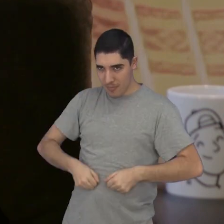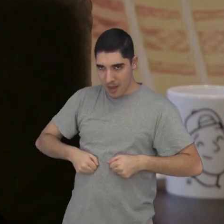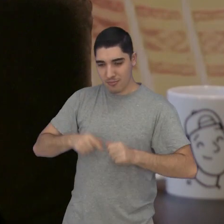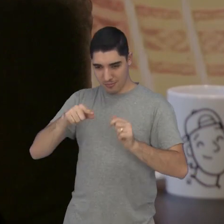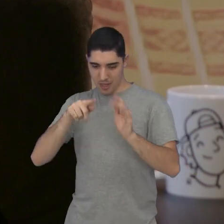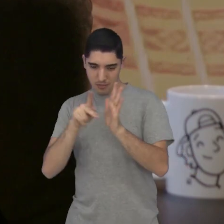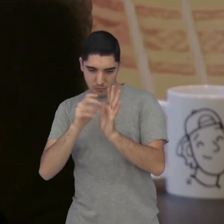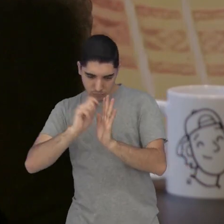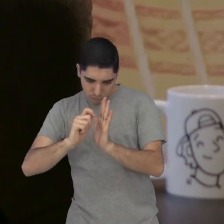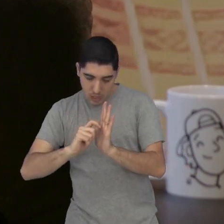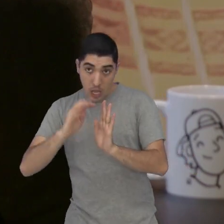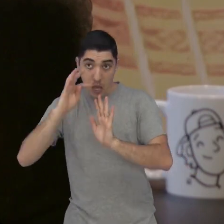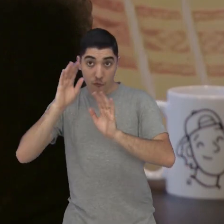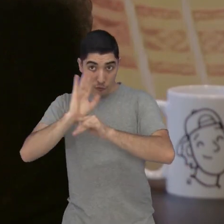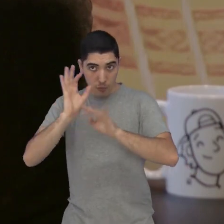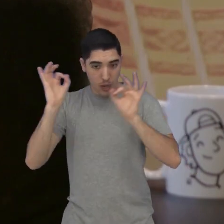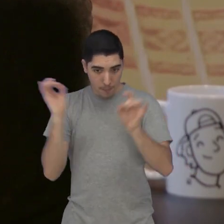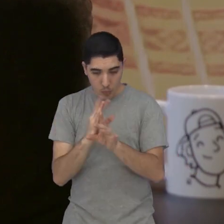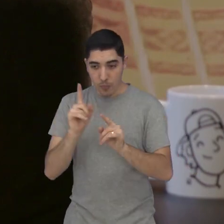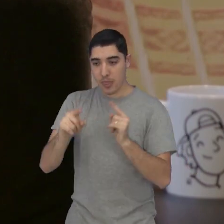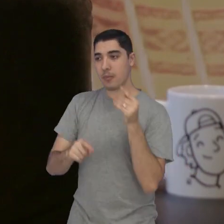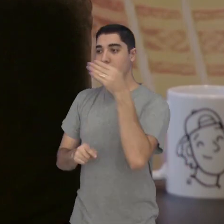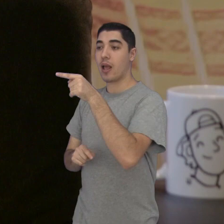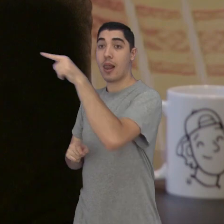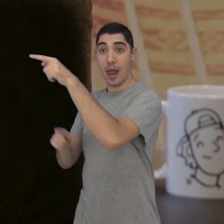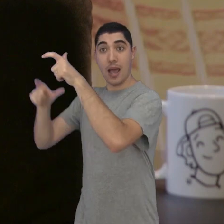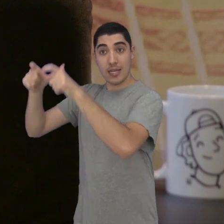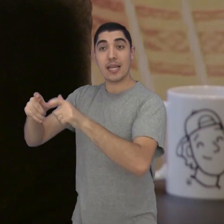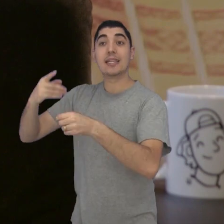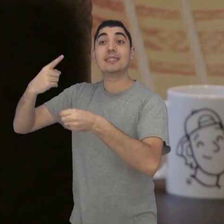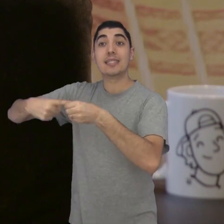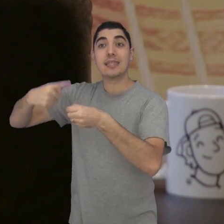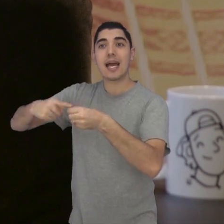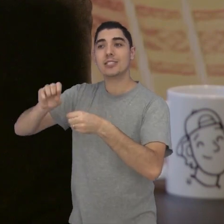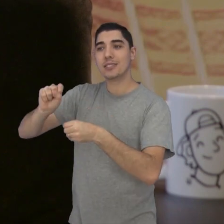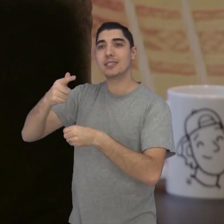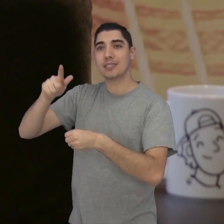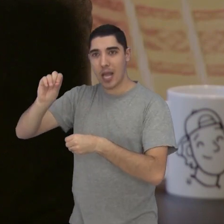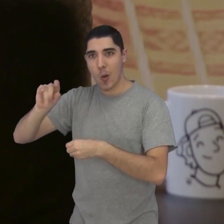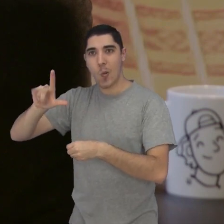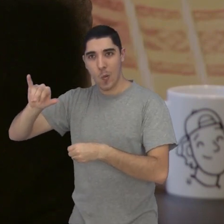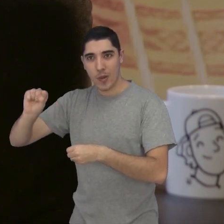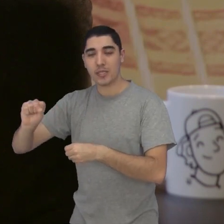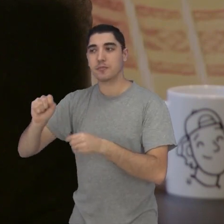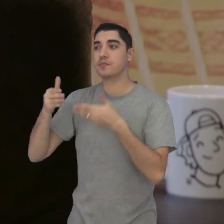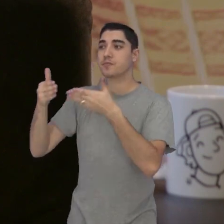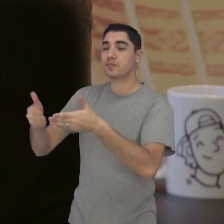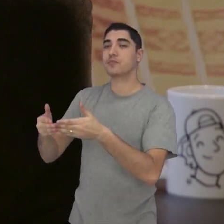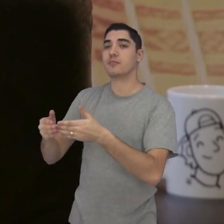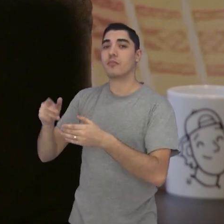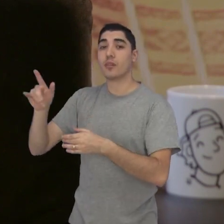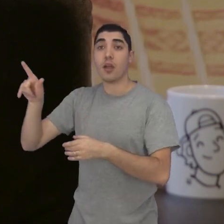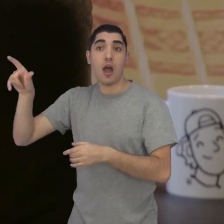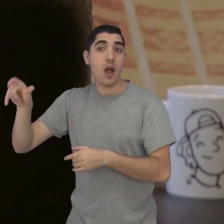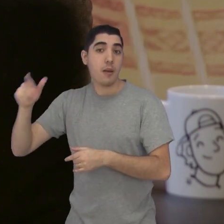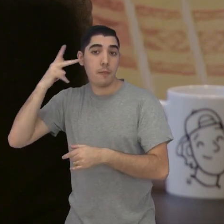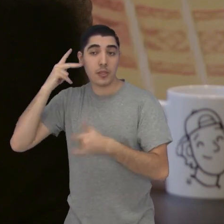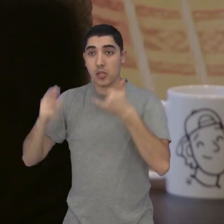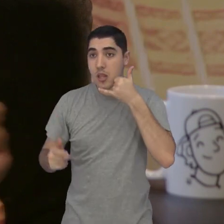sentava, a história assim, ele pegava as anotações. Uma semana, Mazza voltava, tocava o